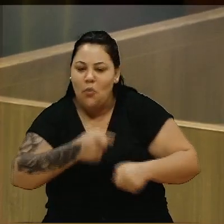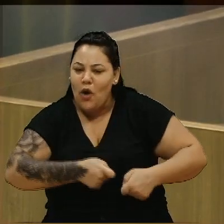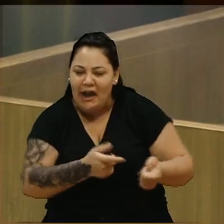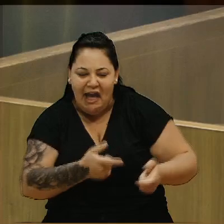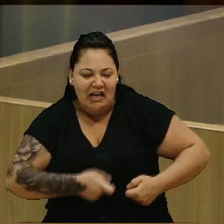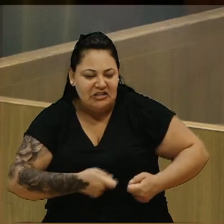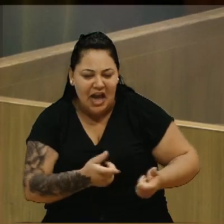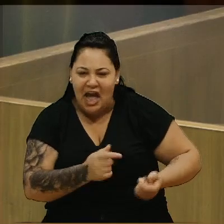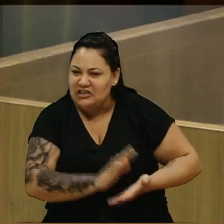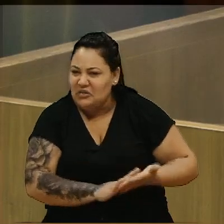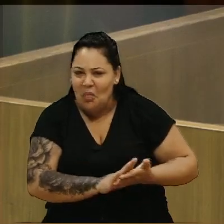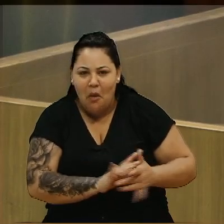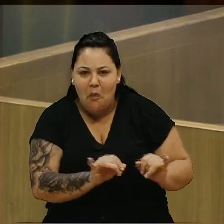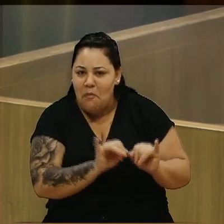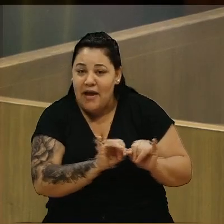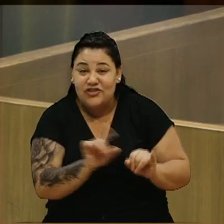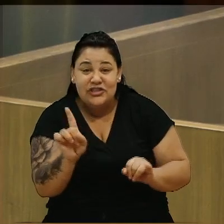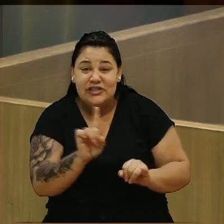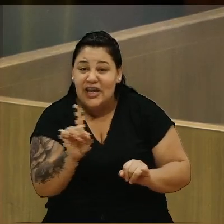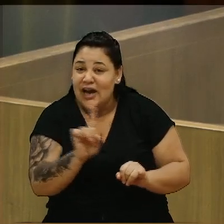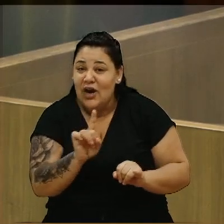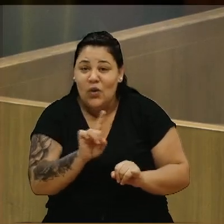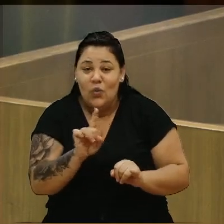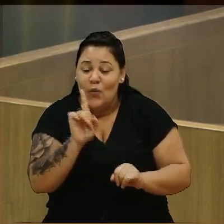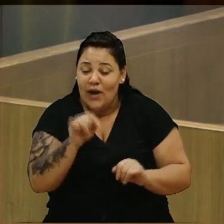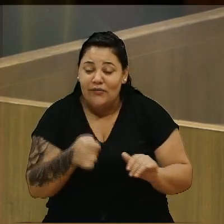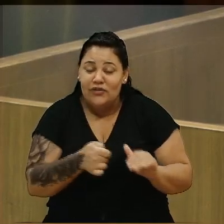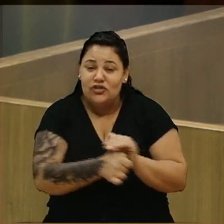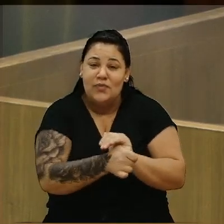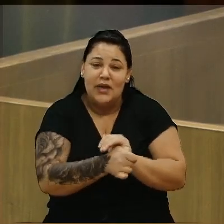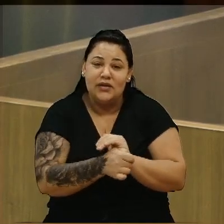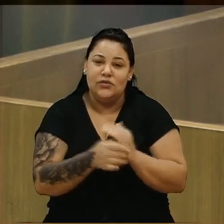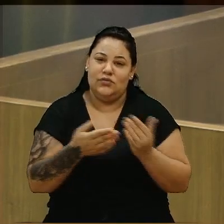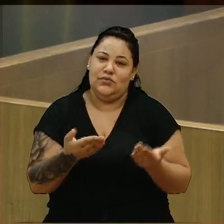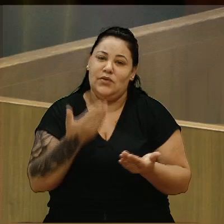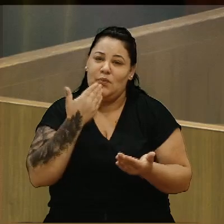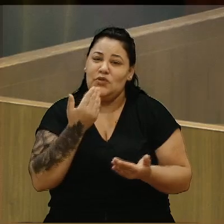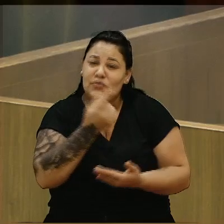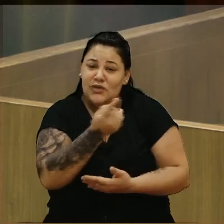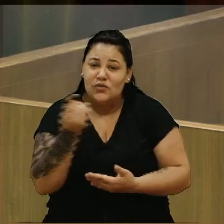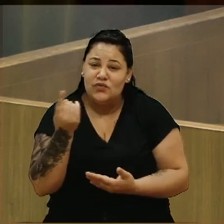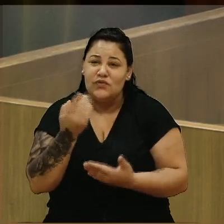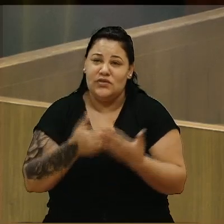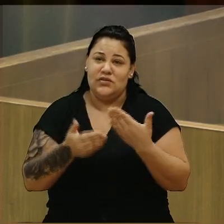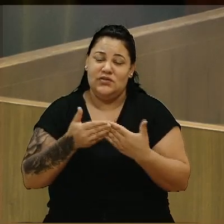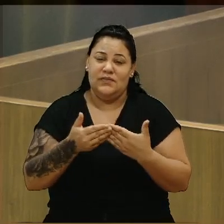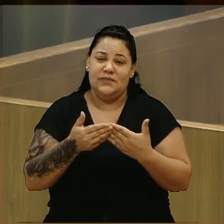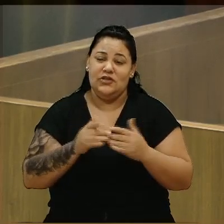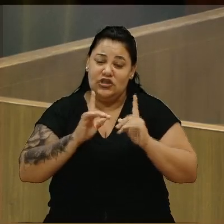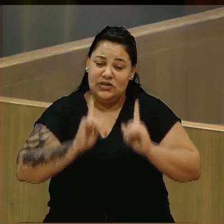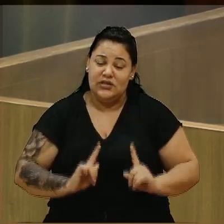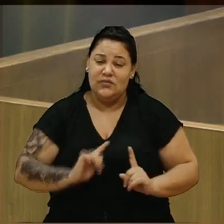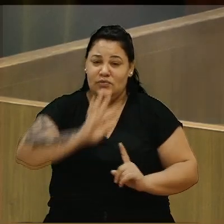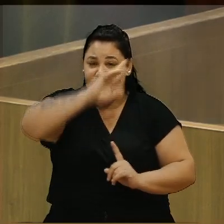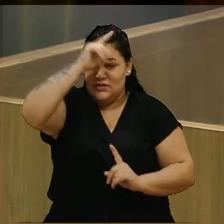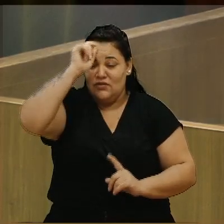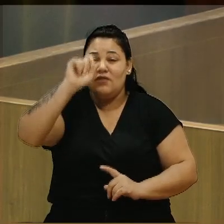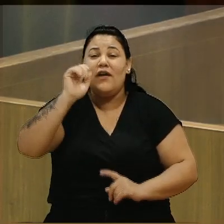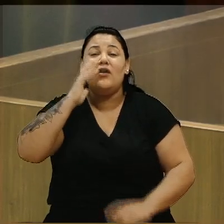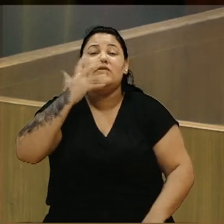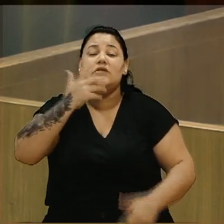da Prefeitura e medidas concretas para a reversão desses cortes. Senhoras e senhores, gestores municipais, o que será do